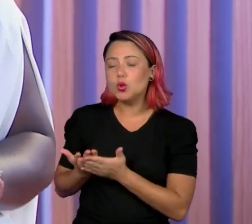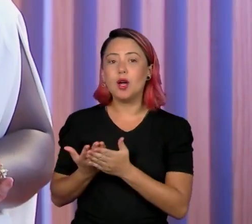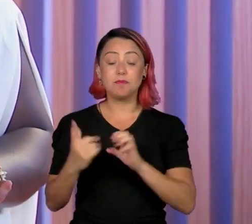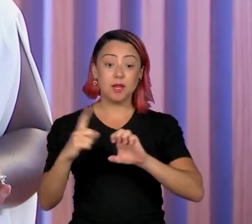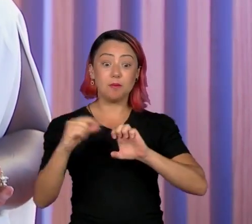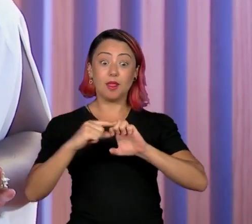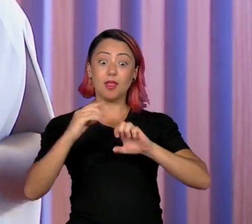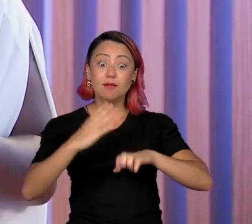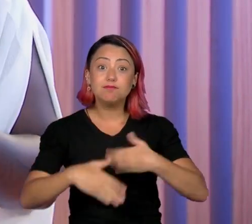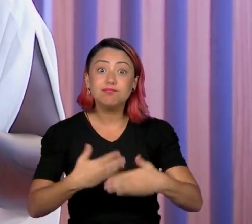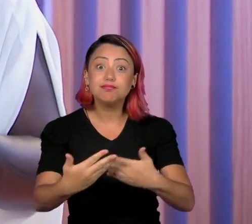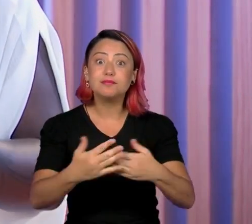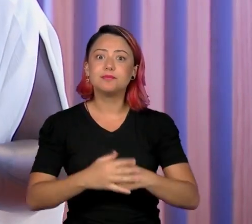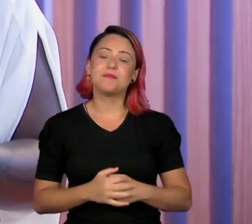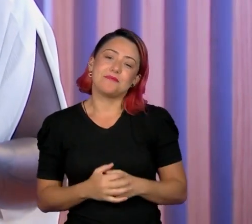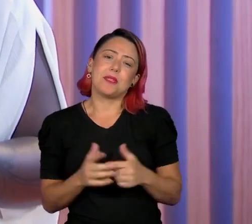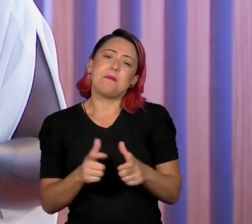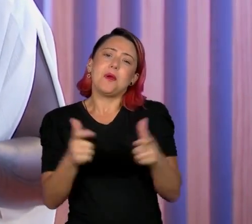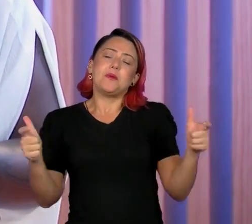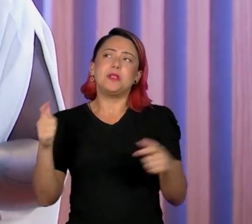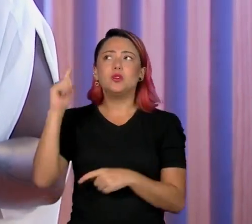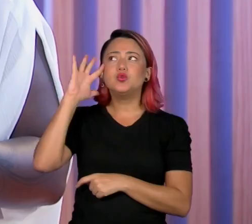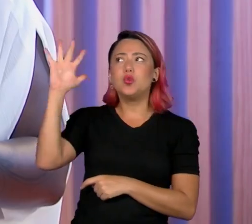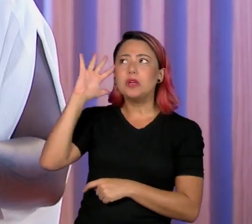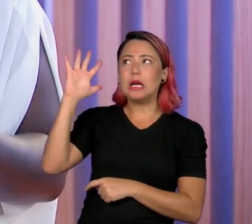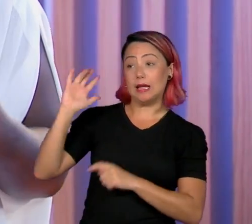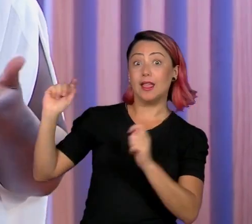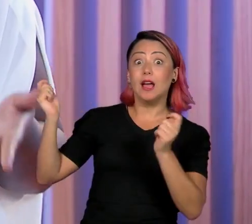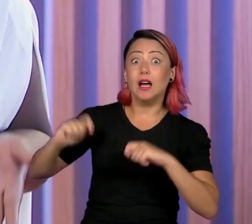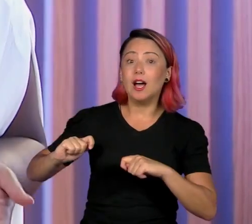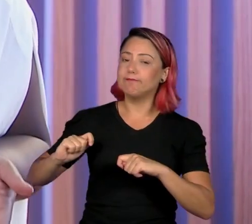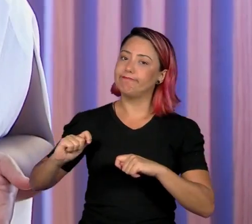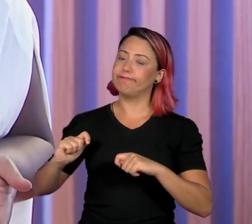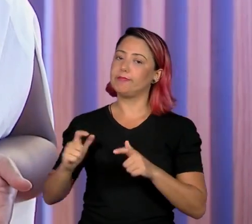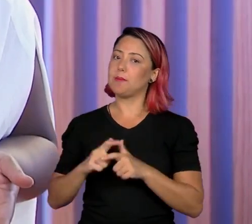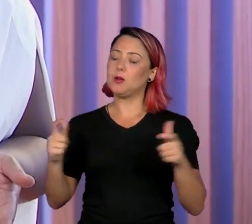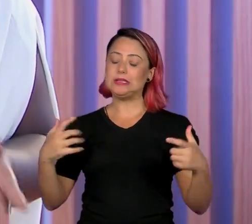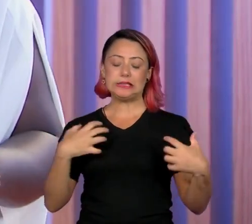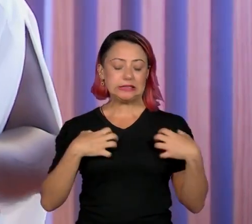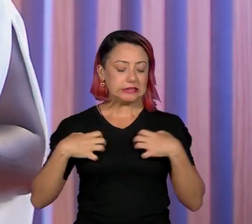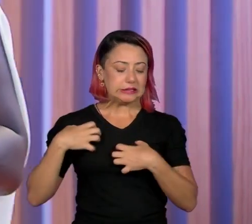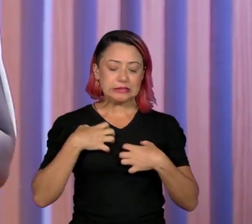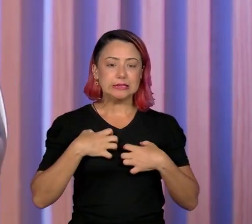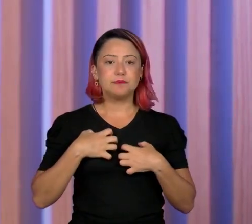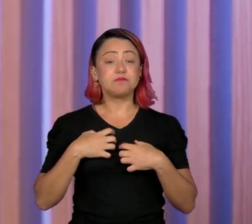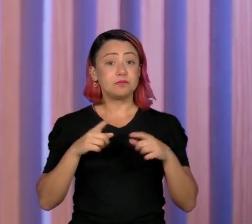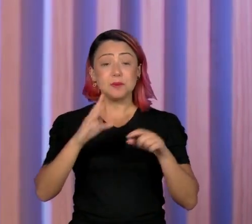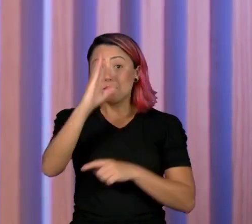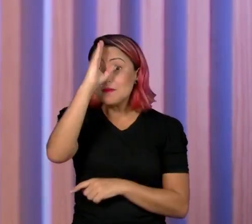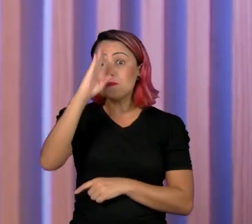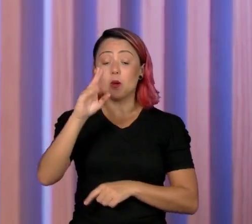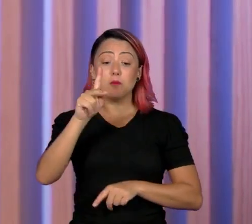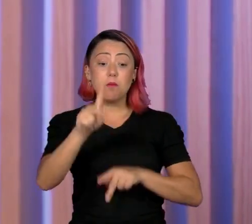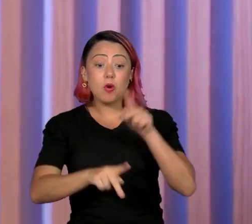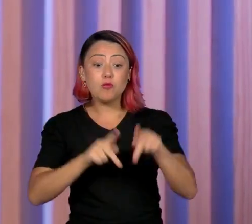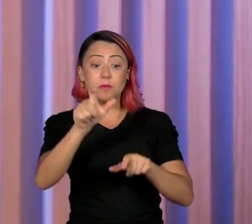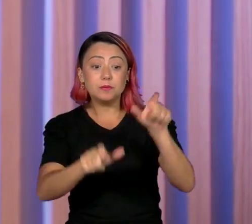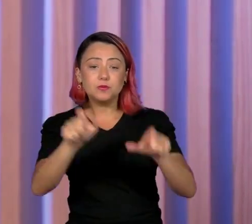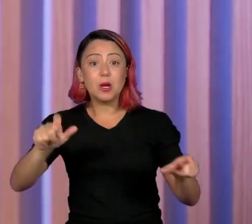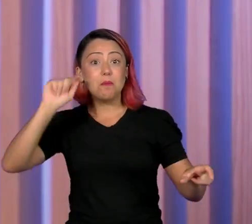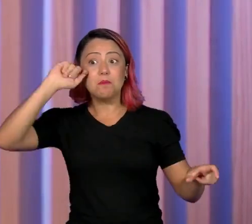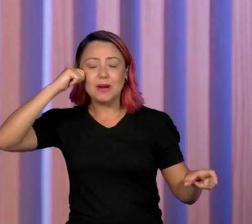Para muita gente, sonhar nem sempre foi algo possível. E para o povo preto, alguns sonhos estiveram sempre